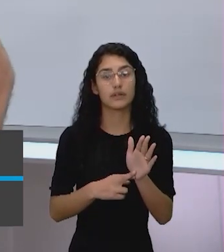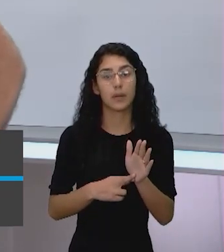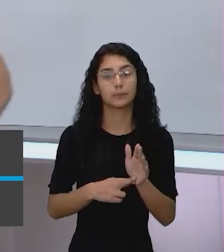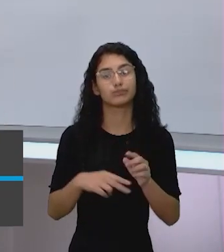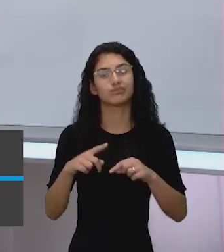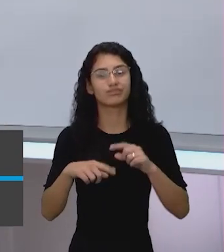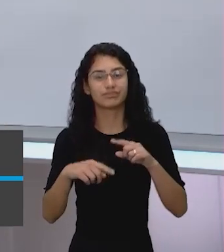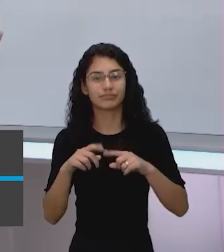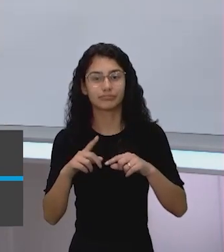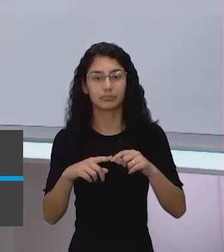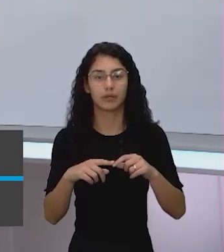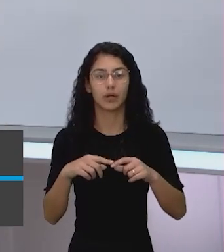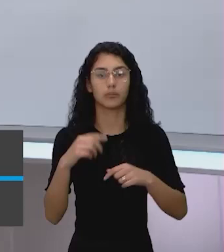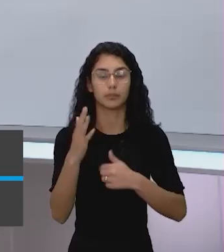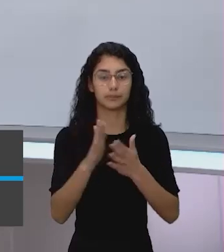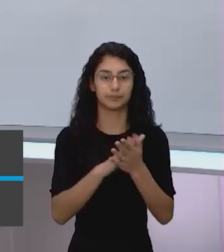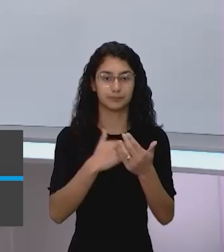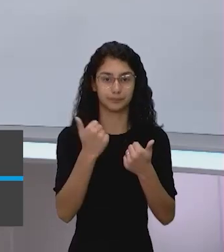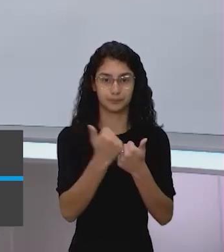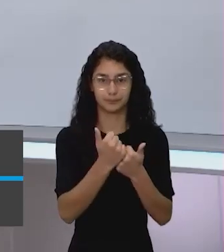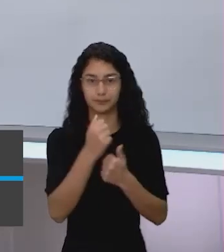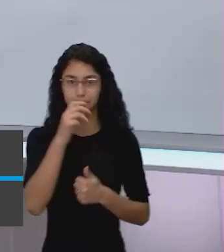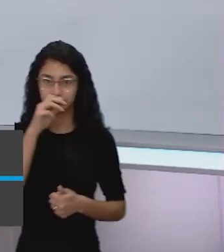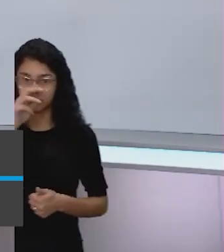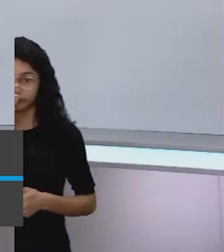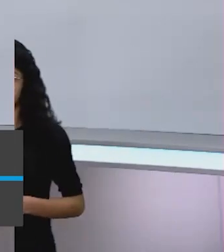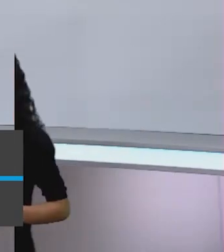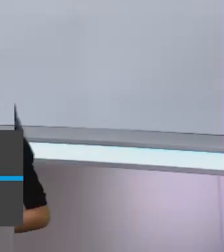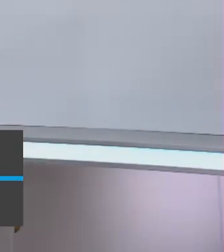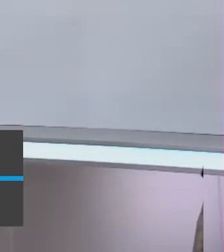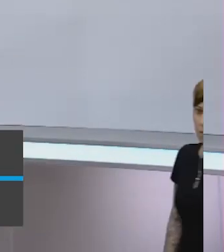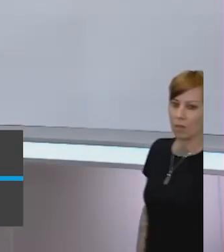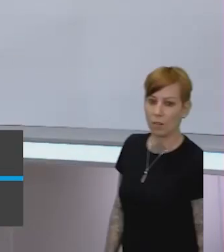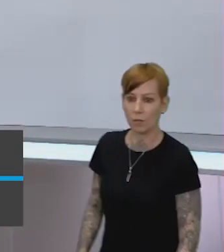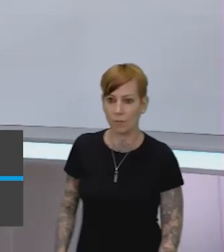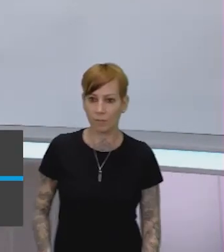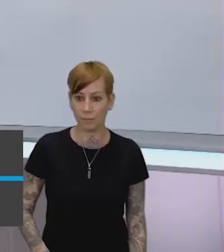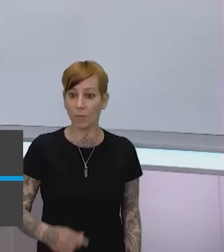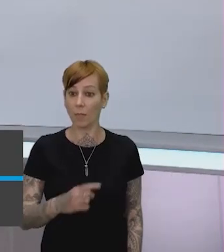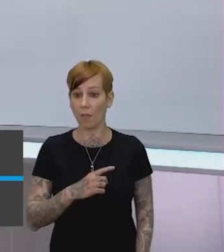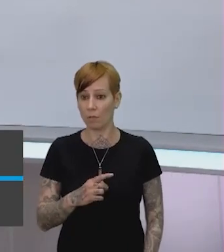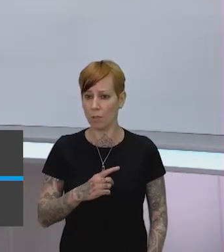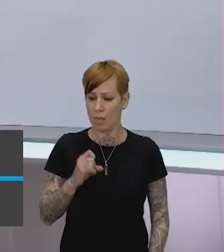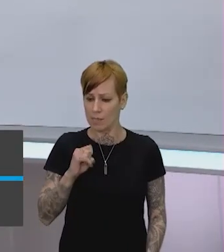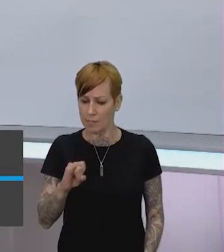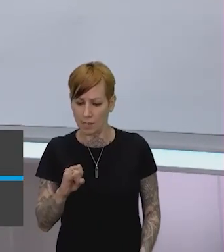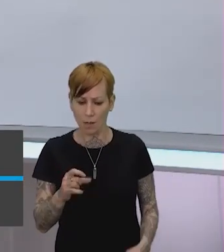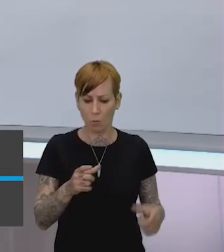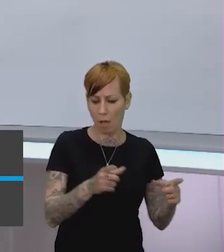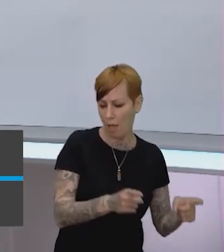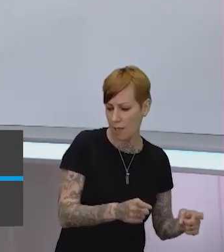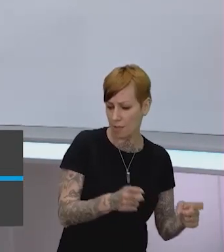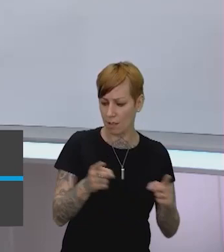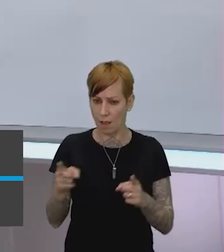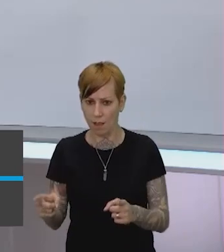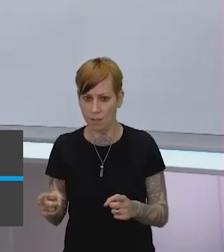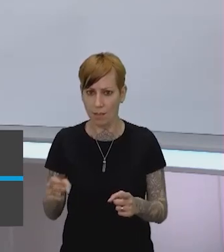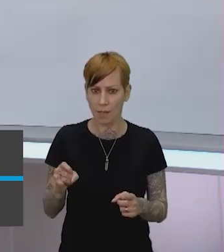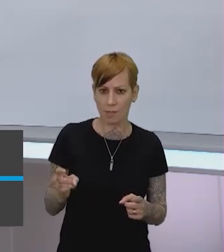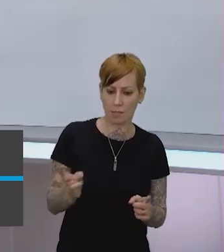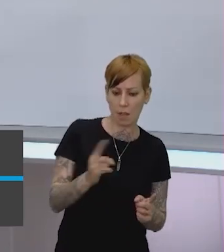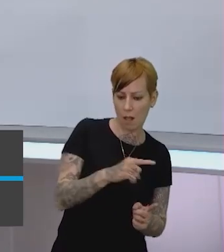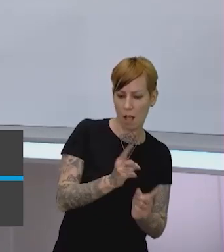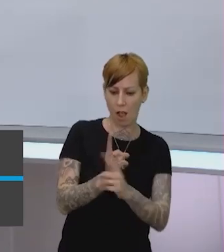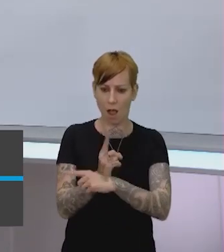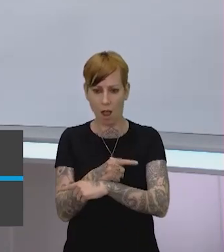problematizar os dualismos, ou seja, nós temos uma tendência de dizer se não é uma coisa, é outra, se não é isso,